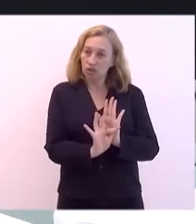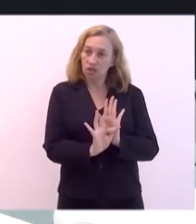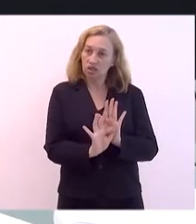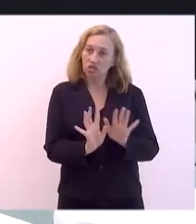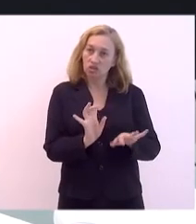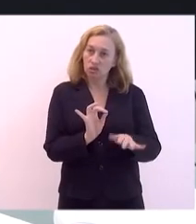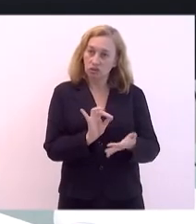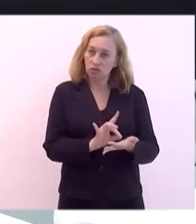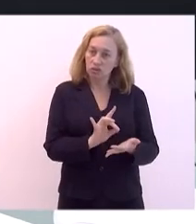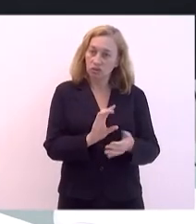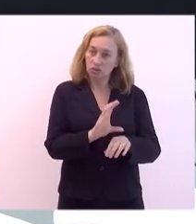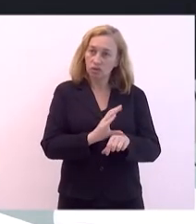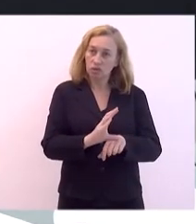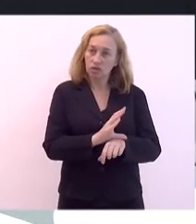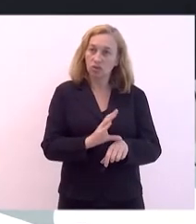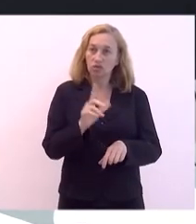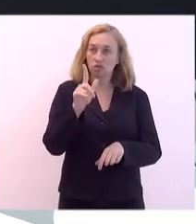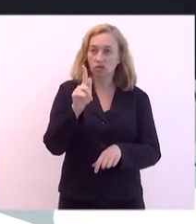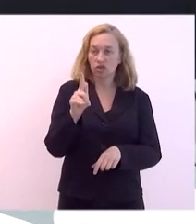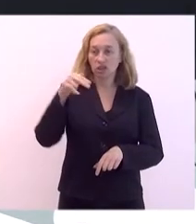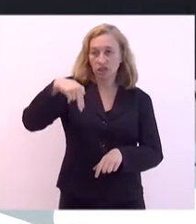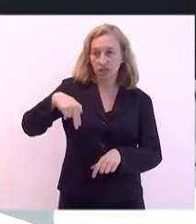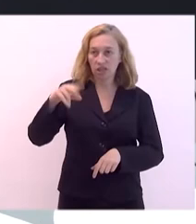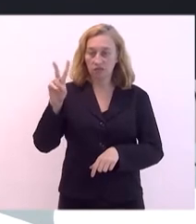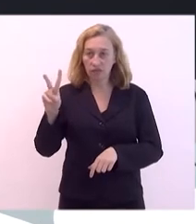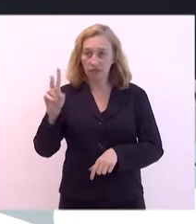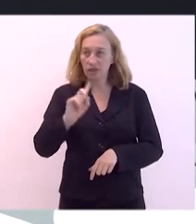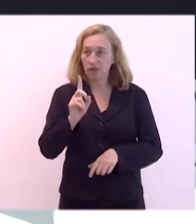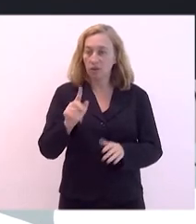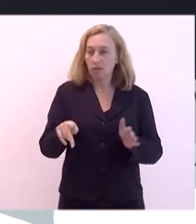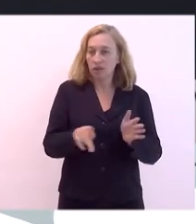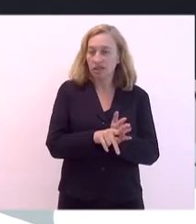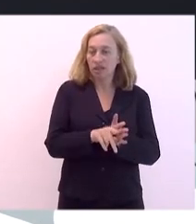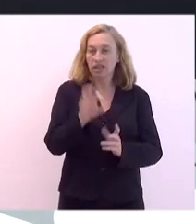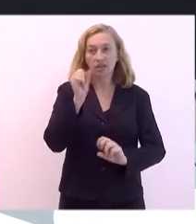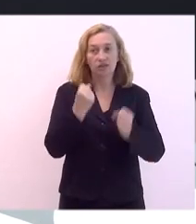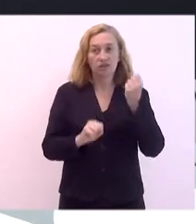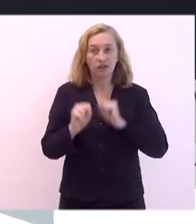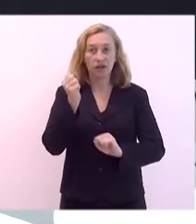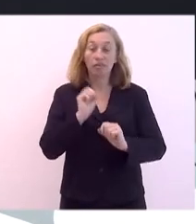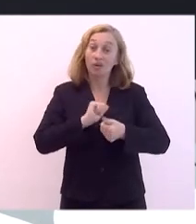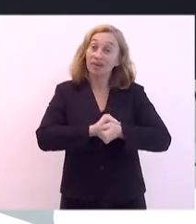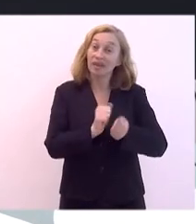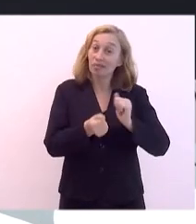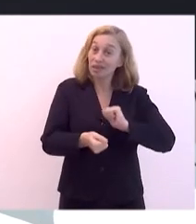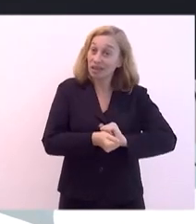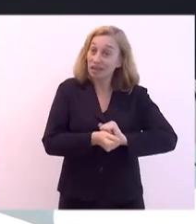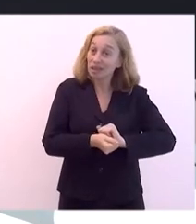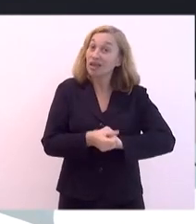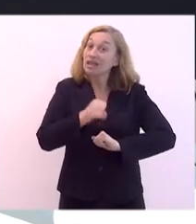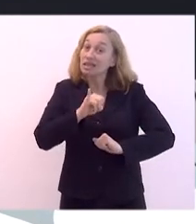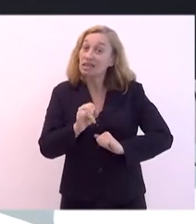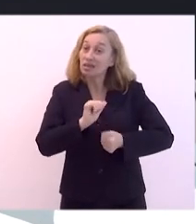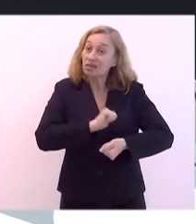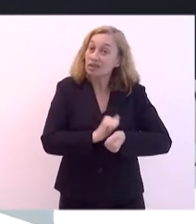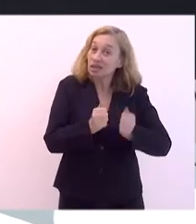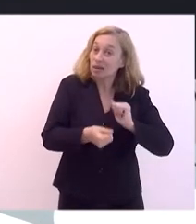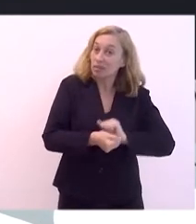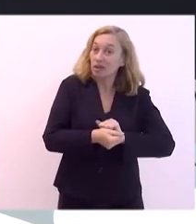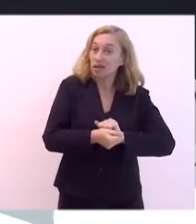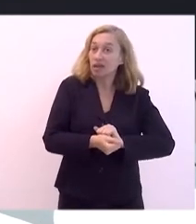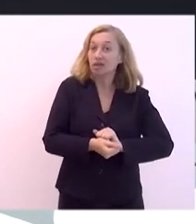o GNV não vem de fábrica. Ele é uma adaptação. Se é uma adaptação,